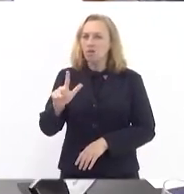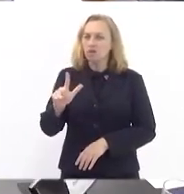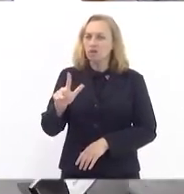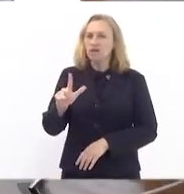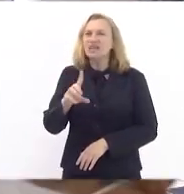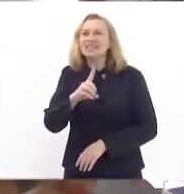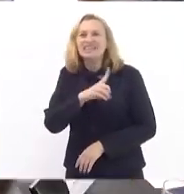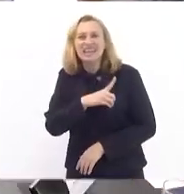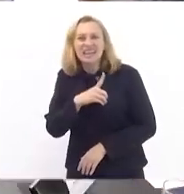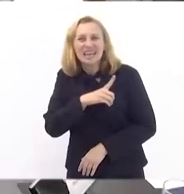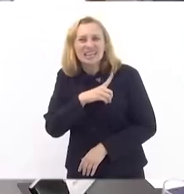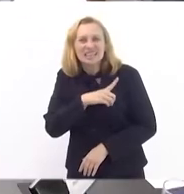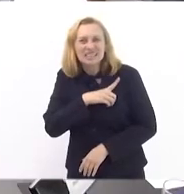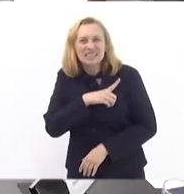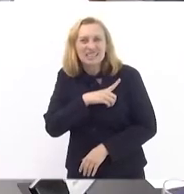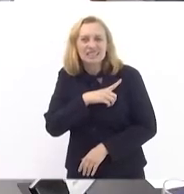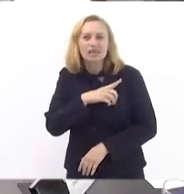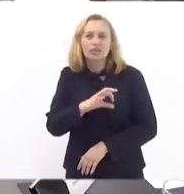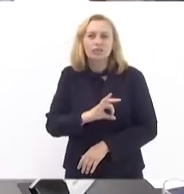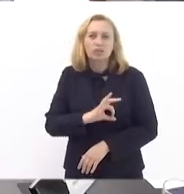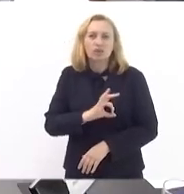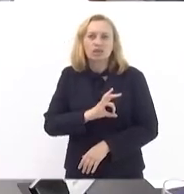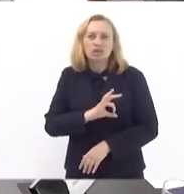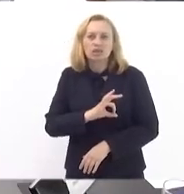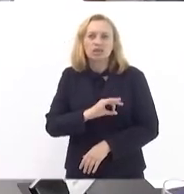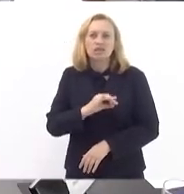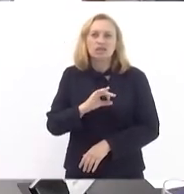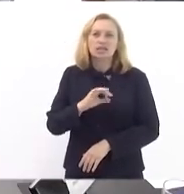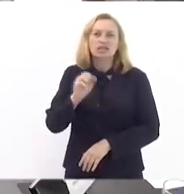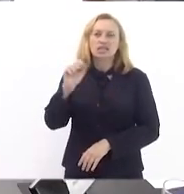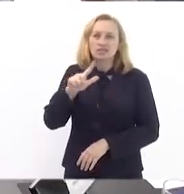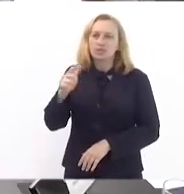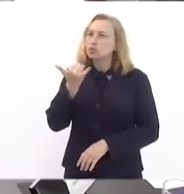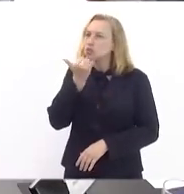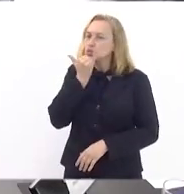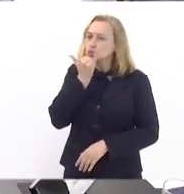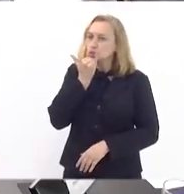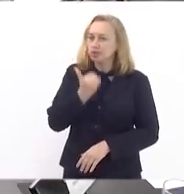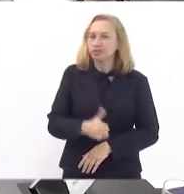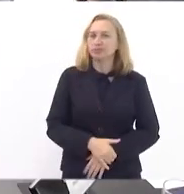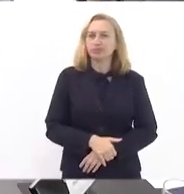Delegacia da Polícia Militar delegação foi civil desculpe